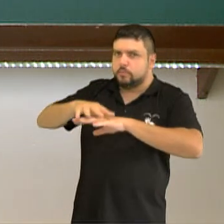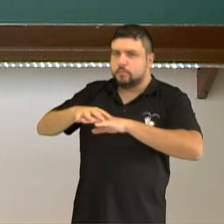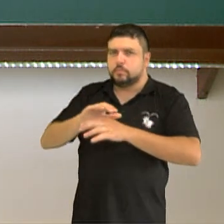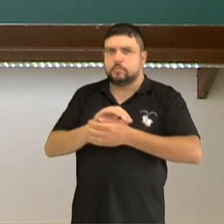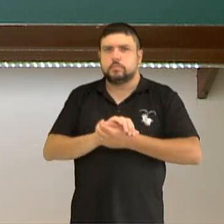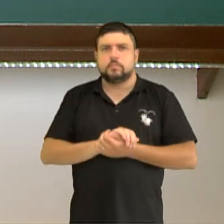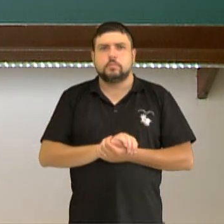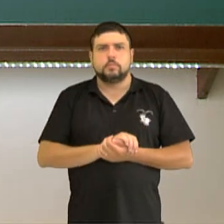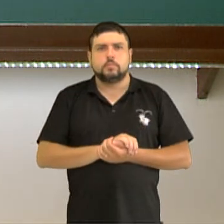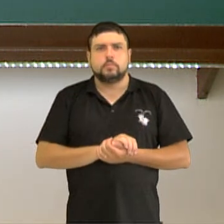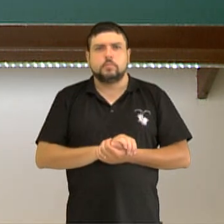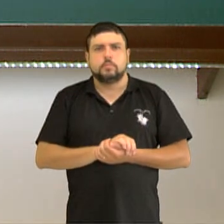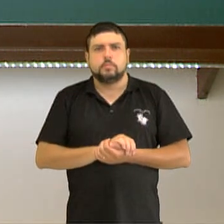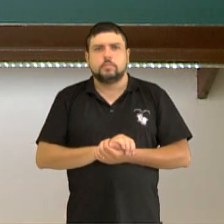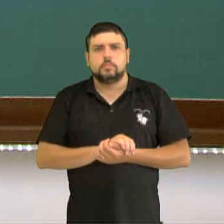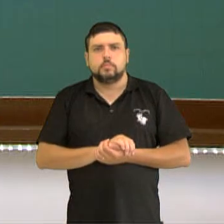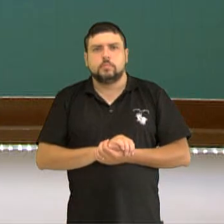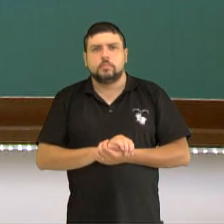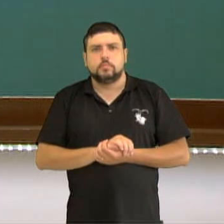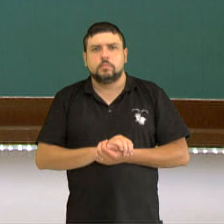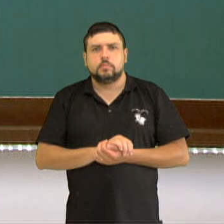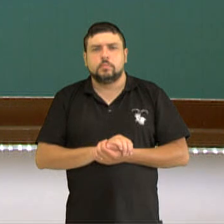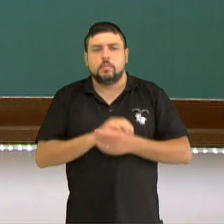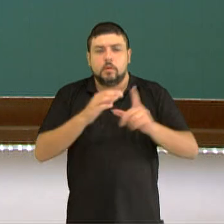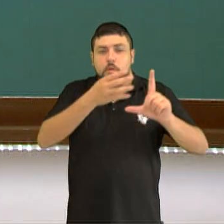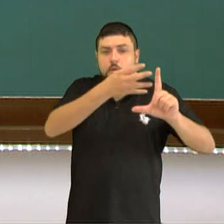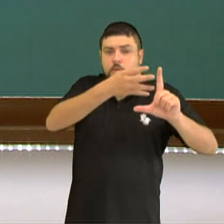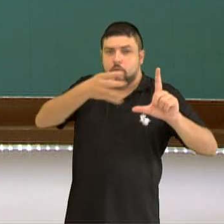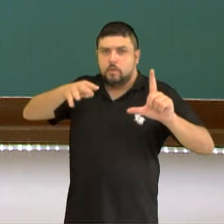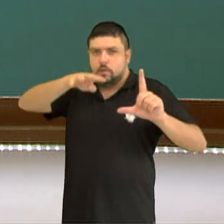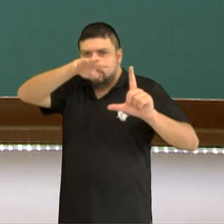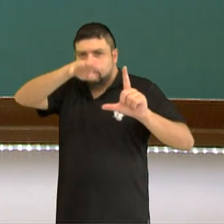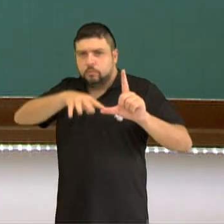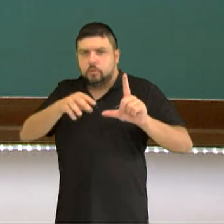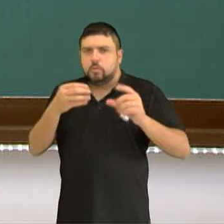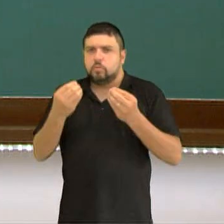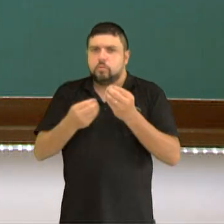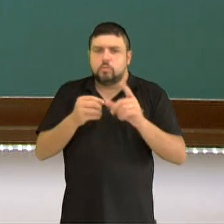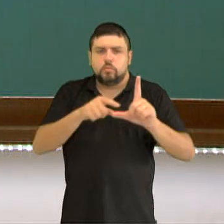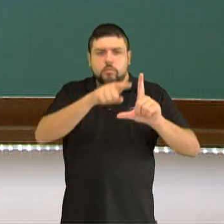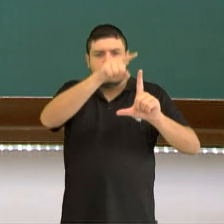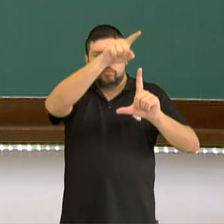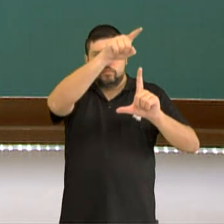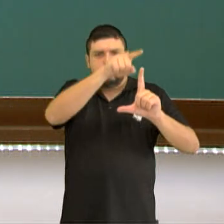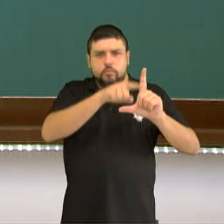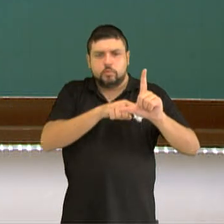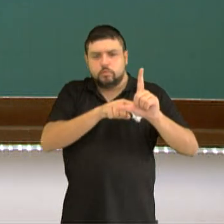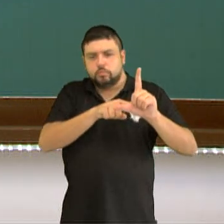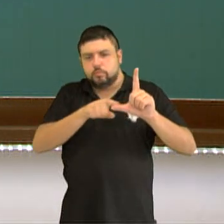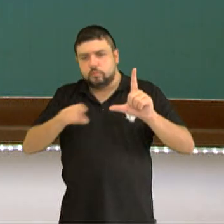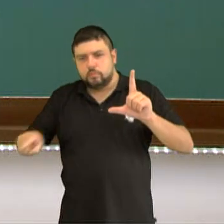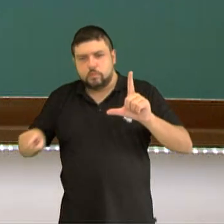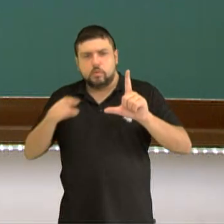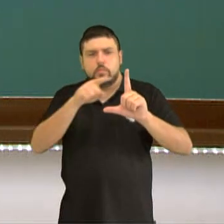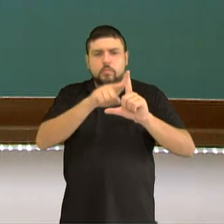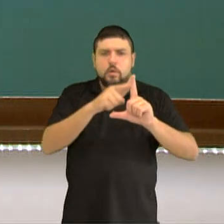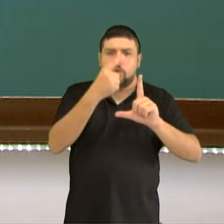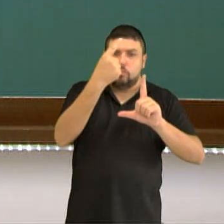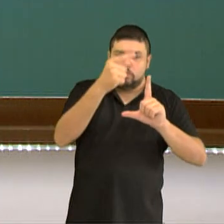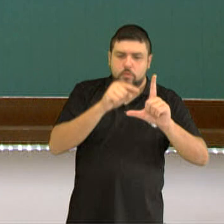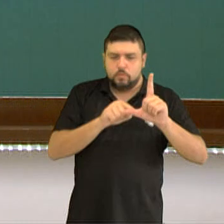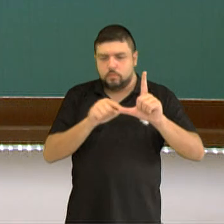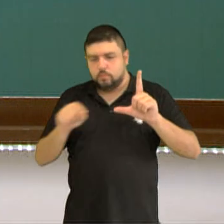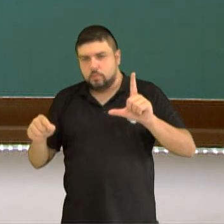plano cartesiano é formado por duas retas reais perpendiculares, ou seja, o ângulo entre elas é de